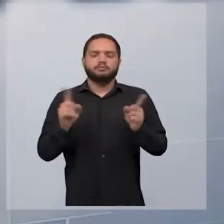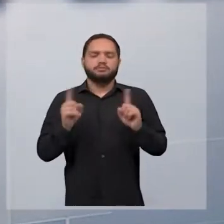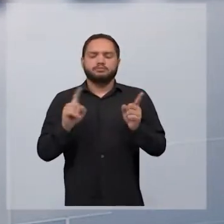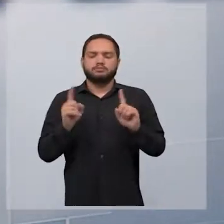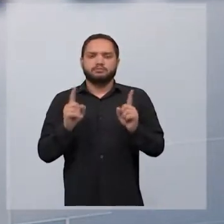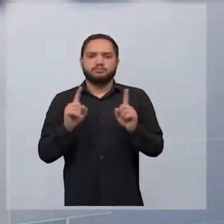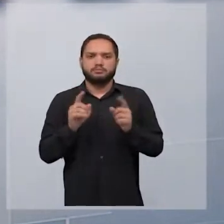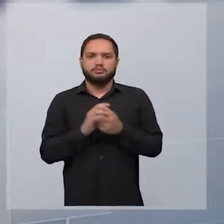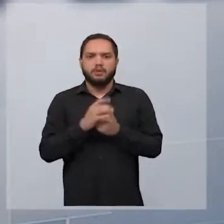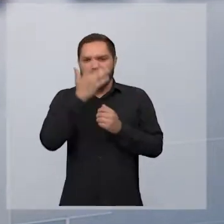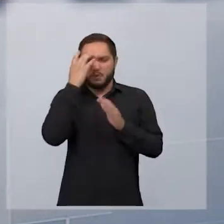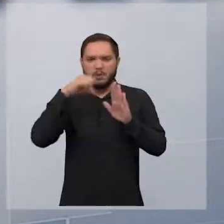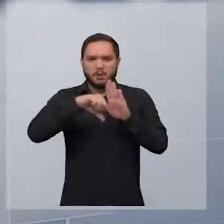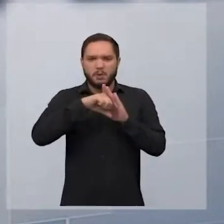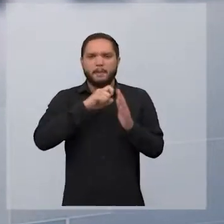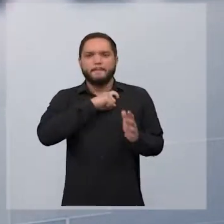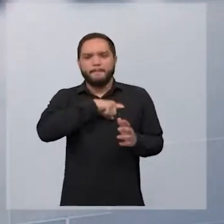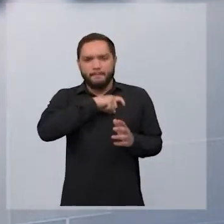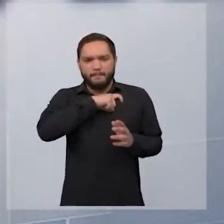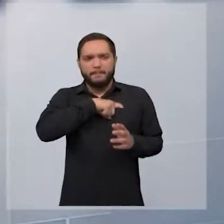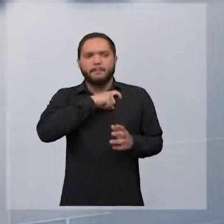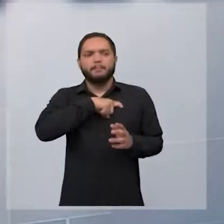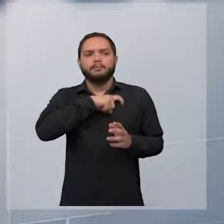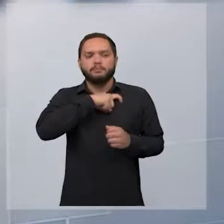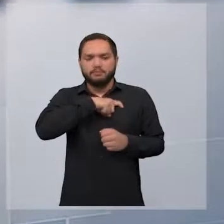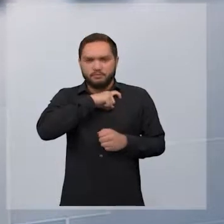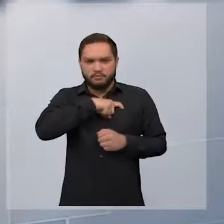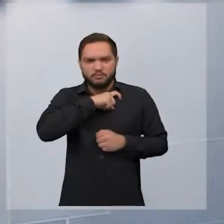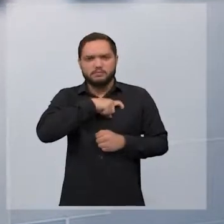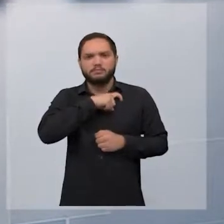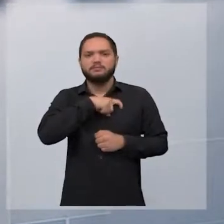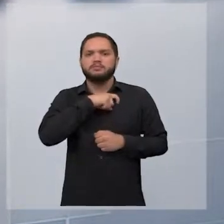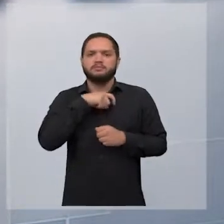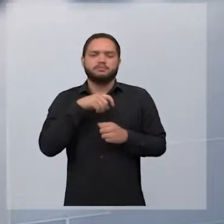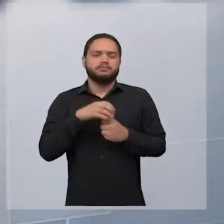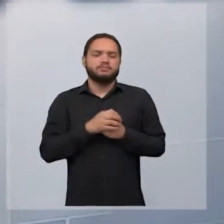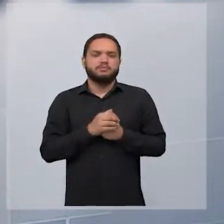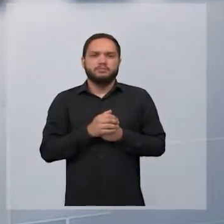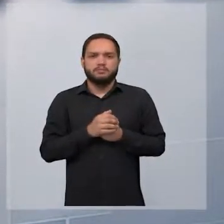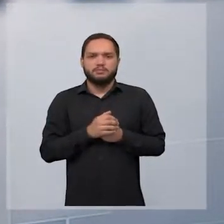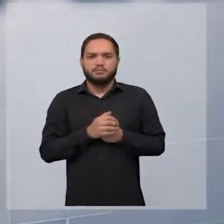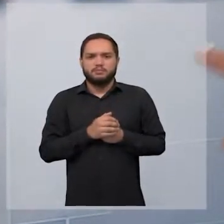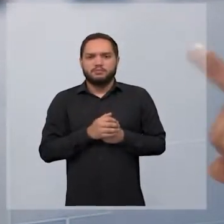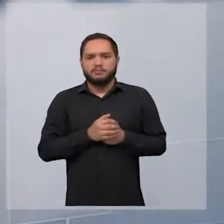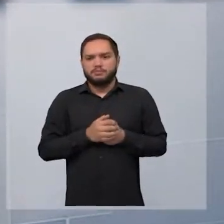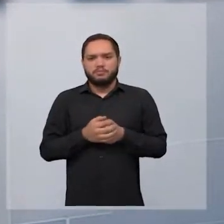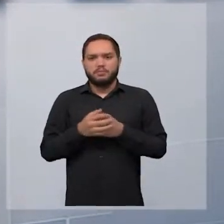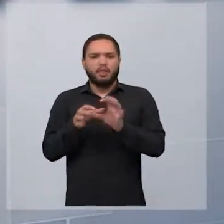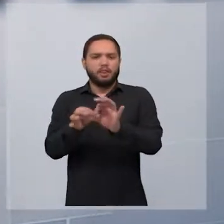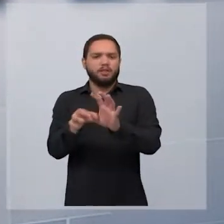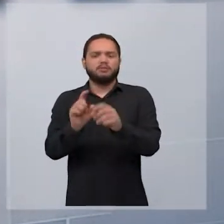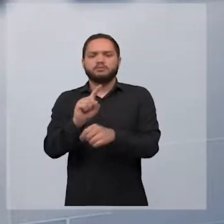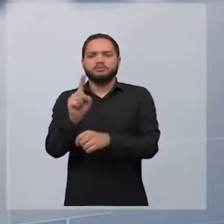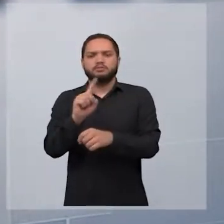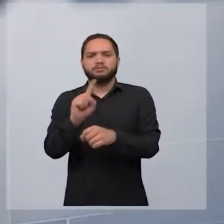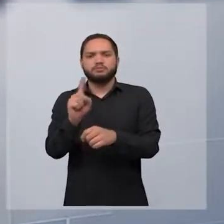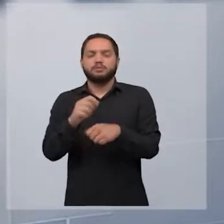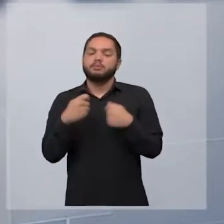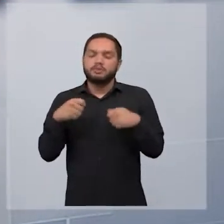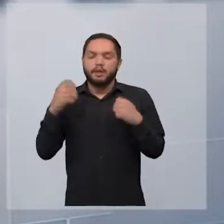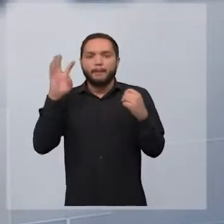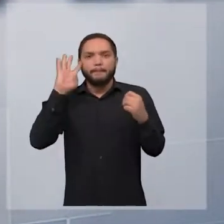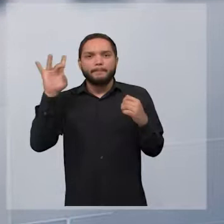criminoso ambiental, que inclusive faz deliberadamente, ele vai ficar impune, não. Mas nós precisamos pensar na